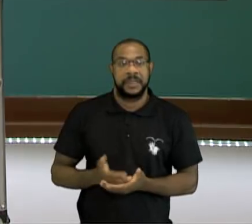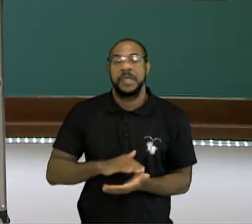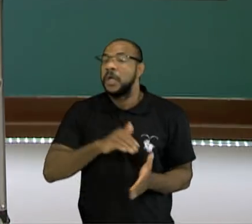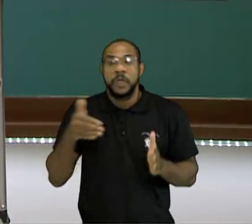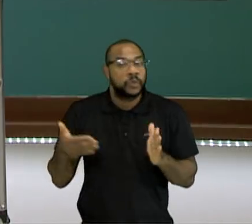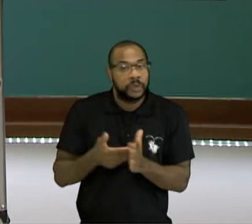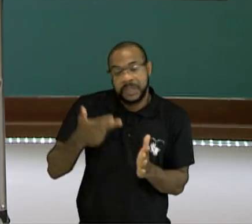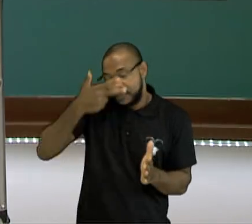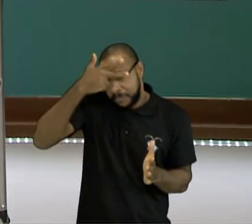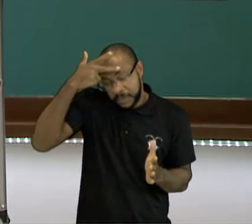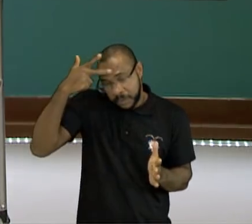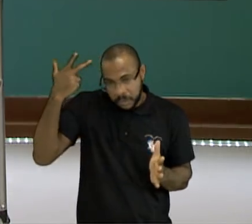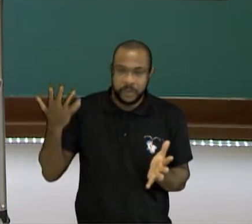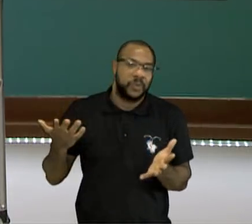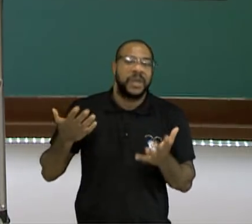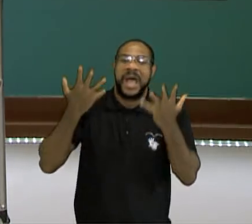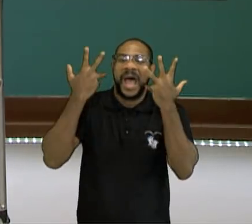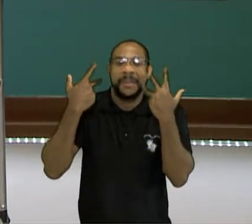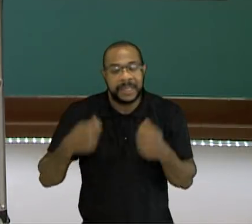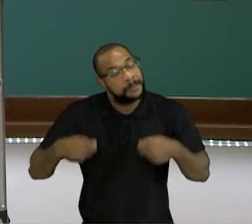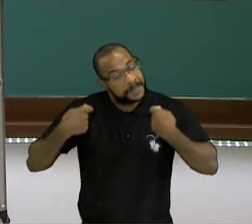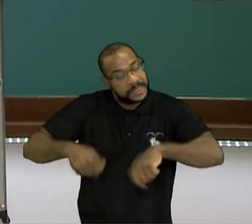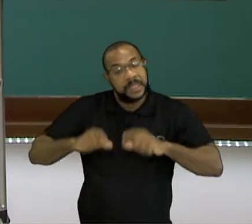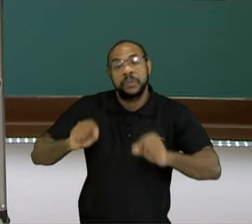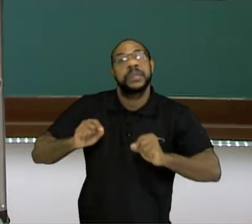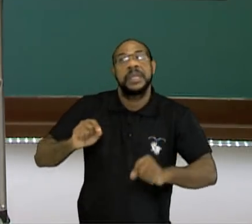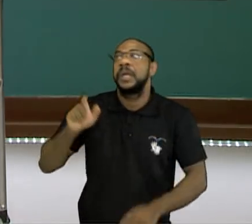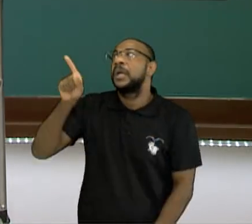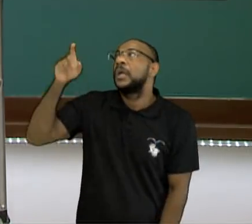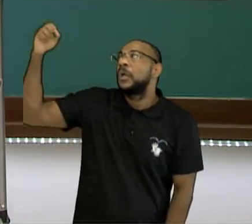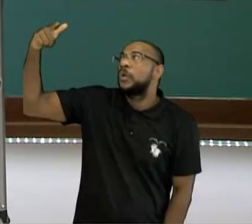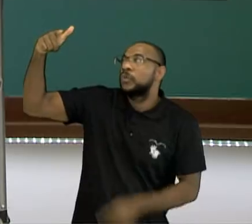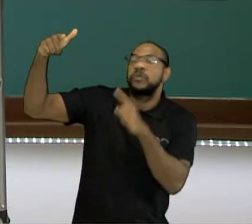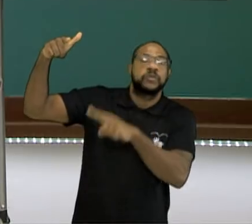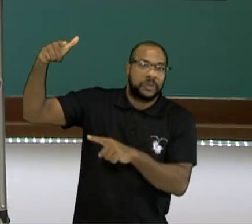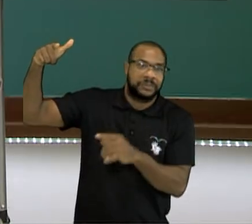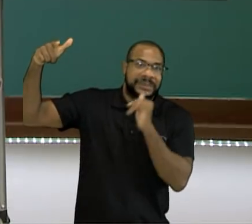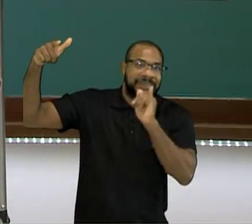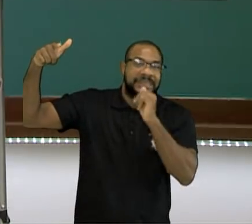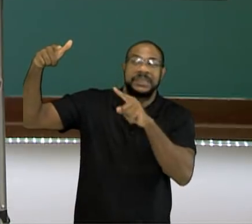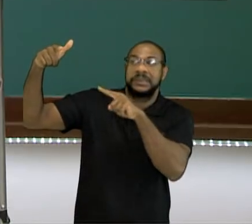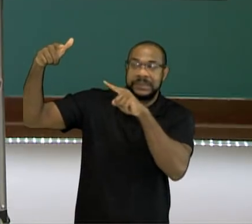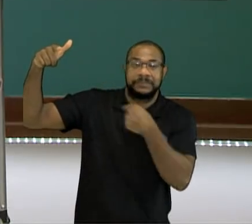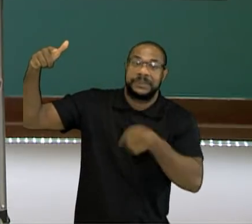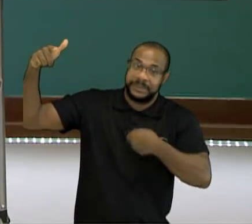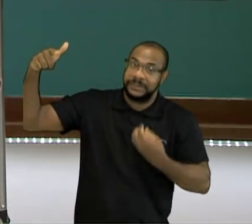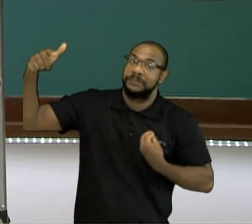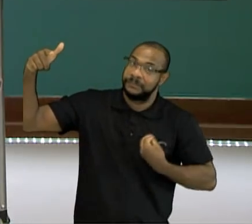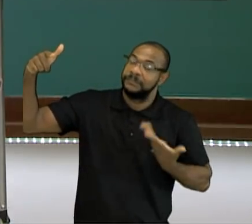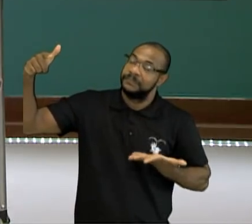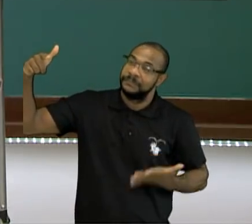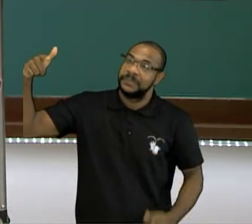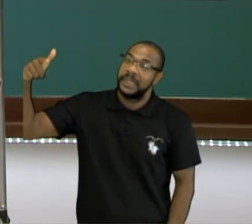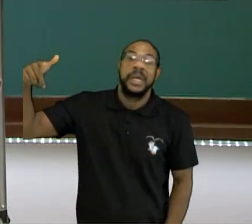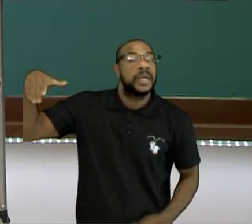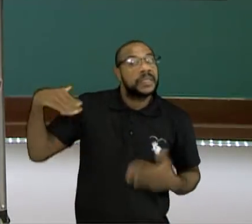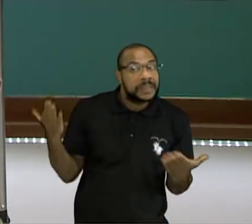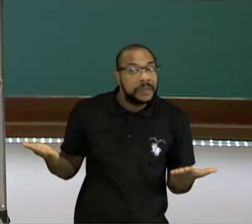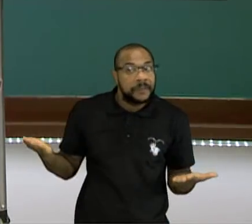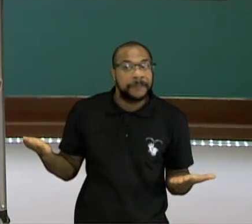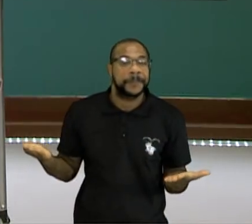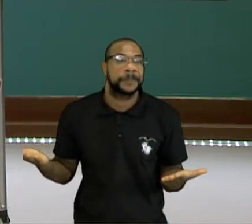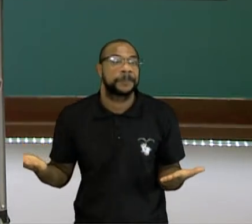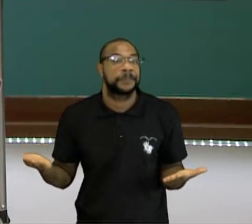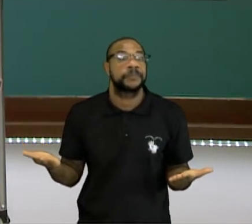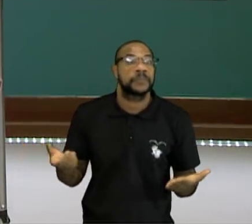espécies vivas do planeta dependem da luz solar, da energia solar para viver, né? E a partir